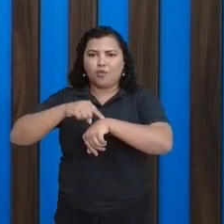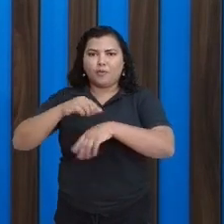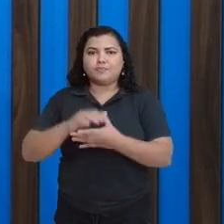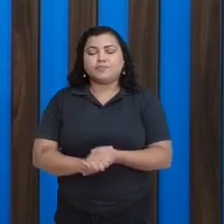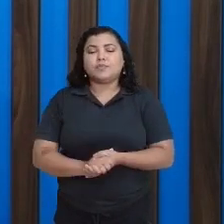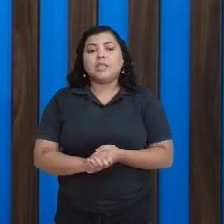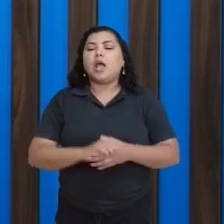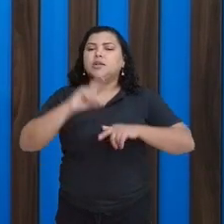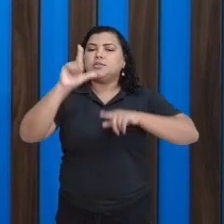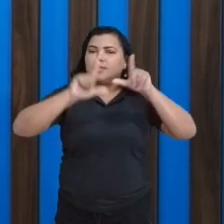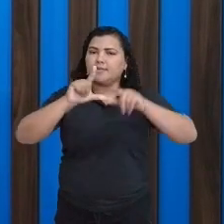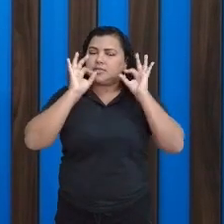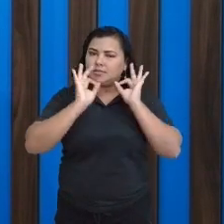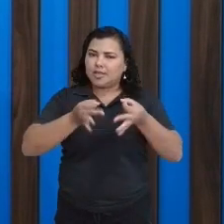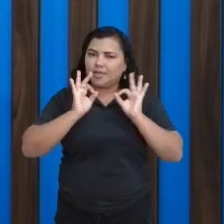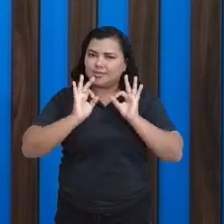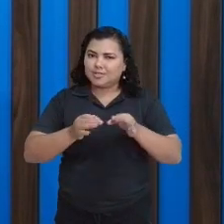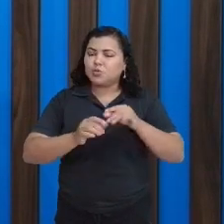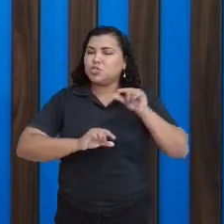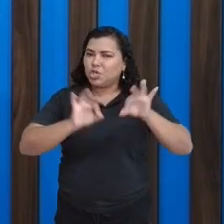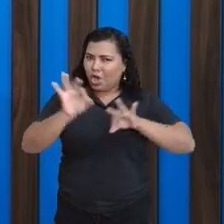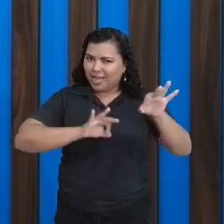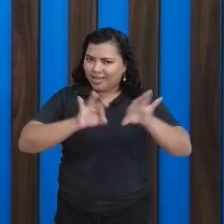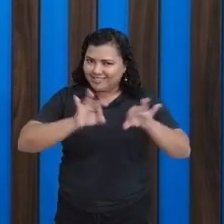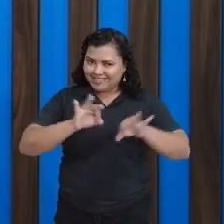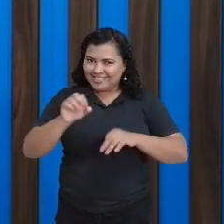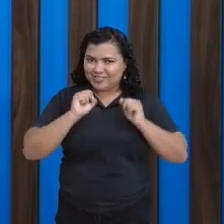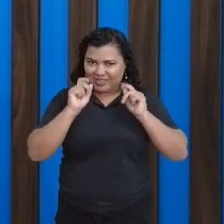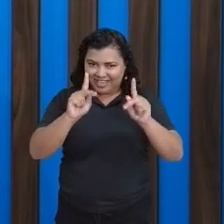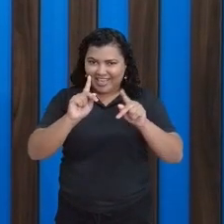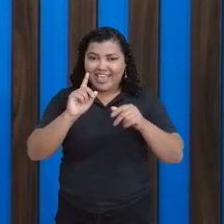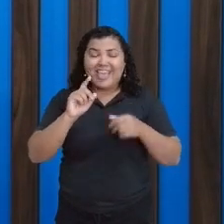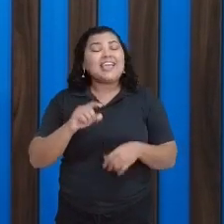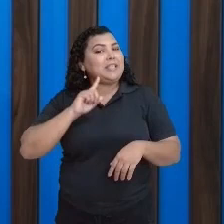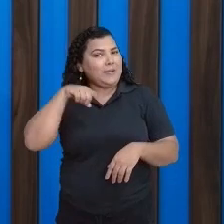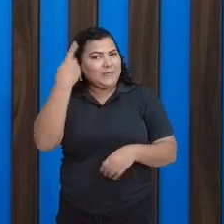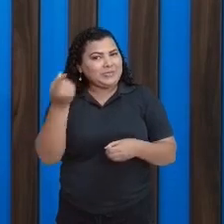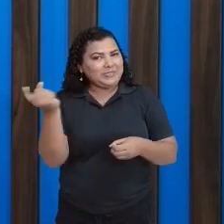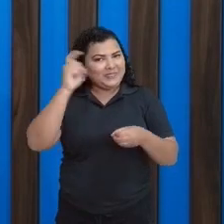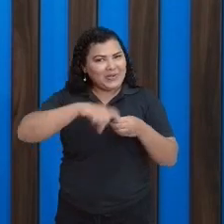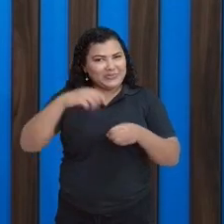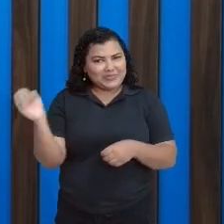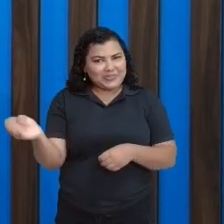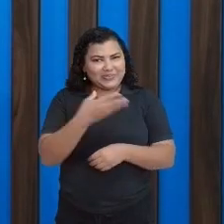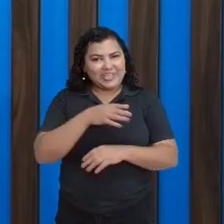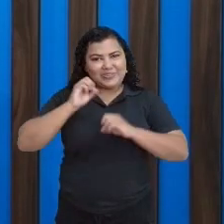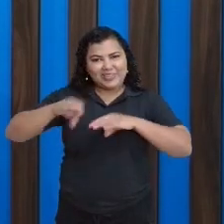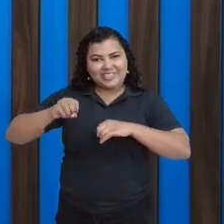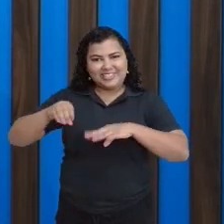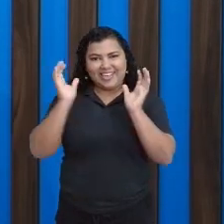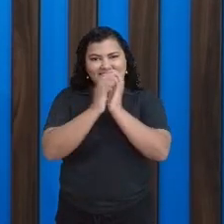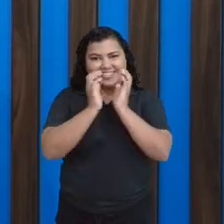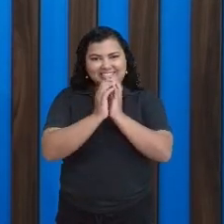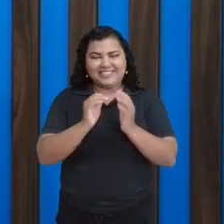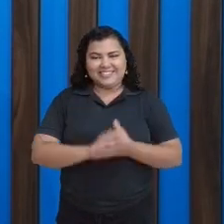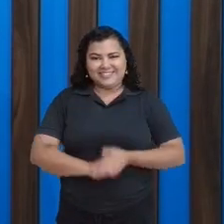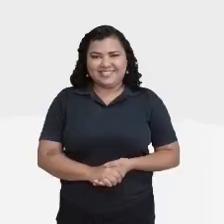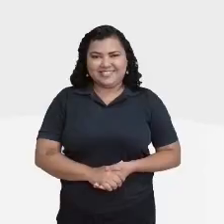aulas de vocês e se programem para as aulas. Em breve, eu volto com mais novidades do Educa Recife. Até